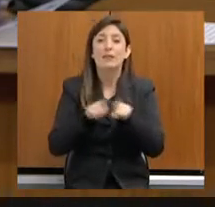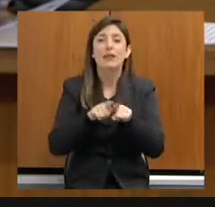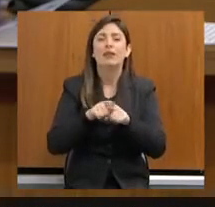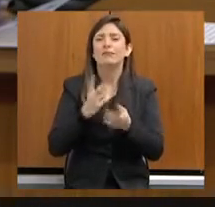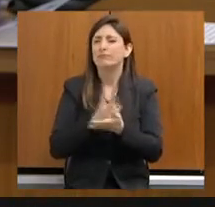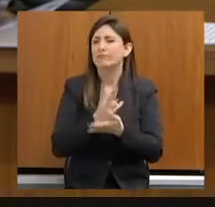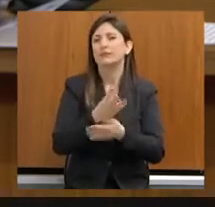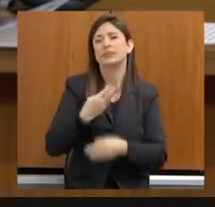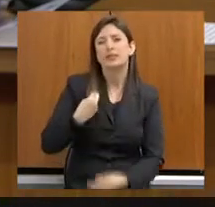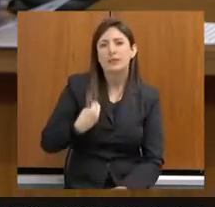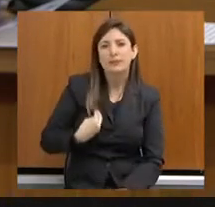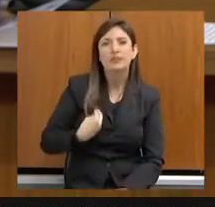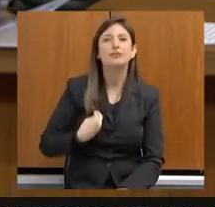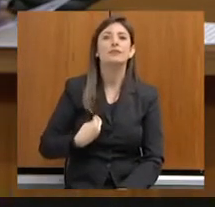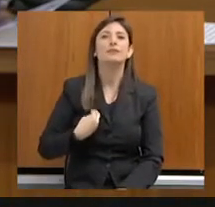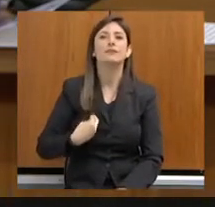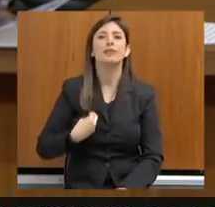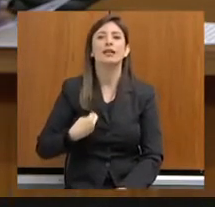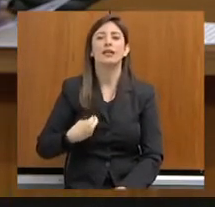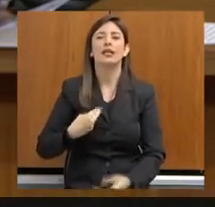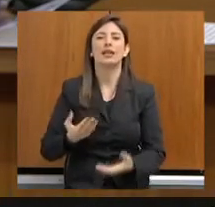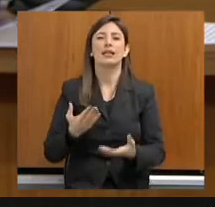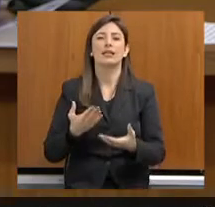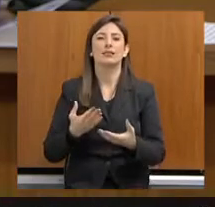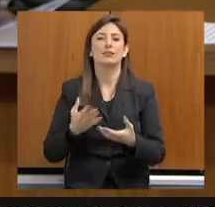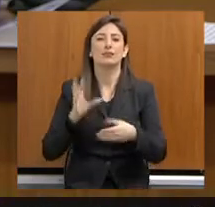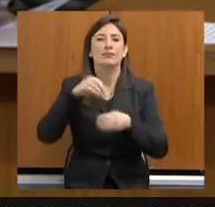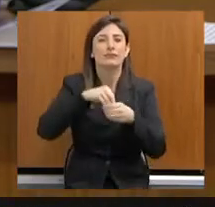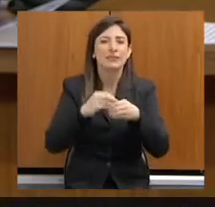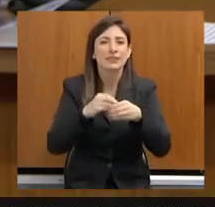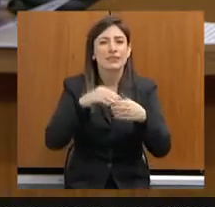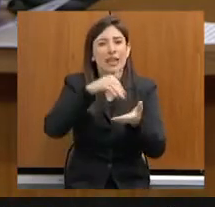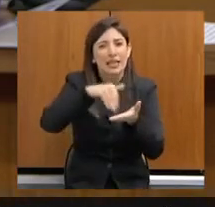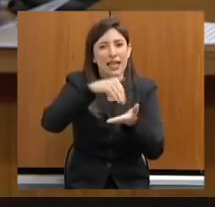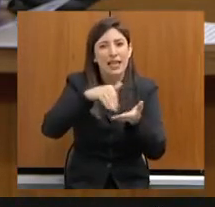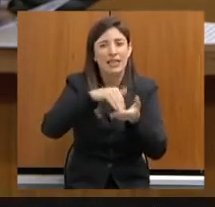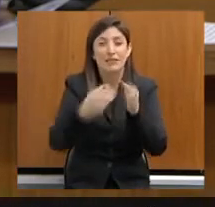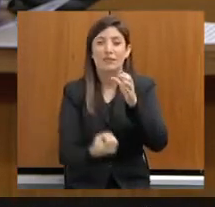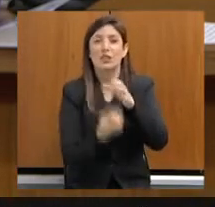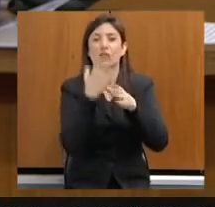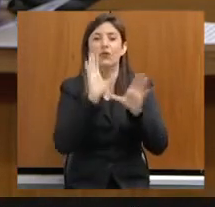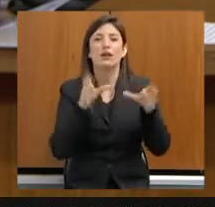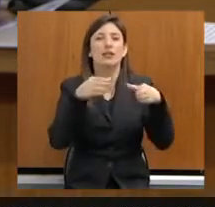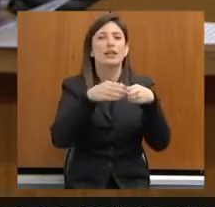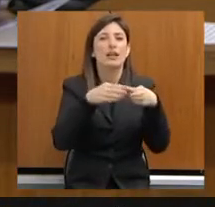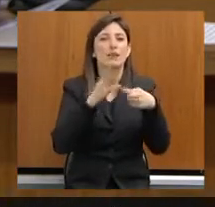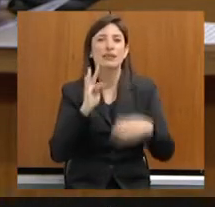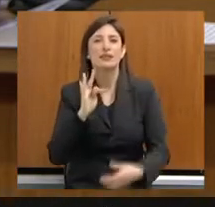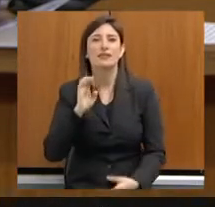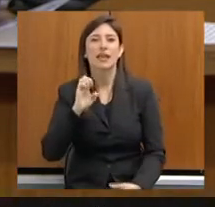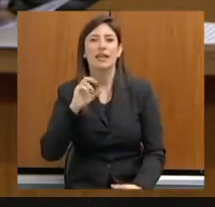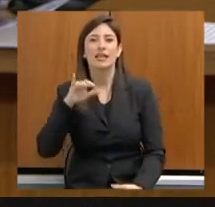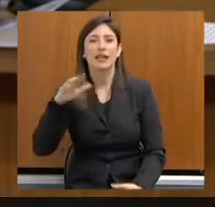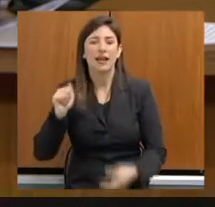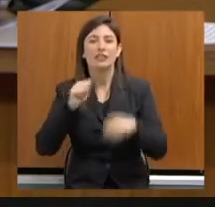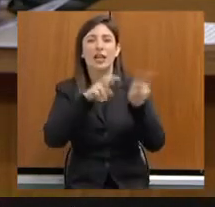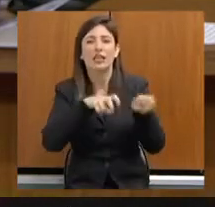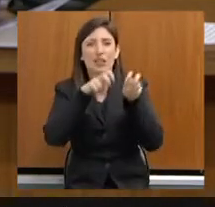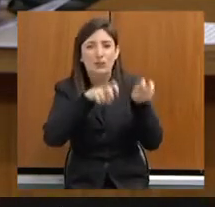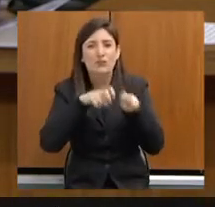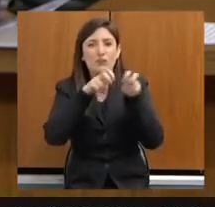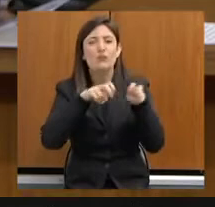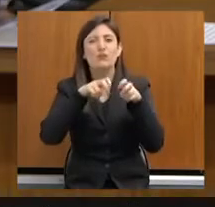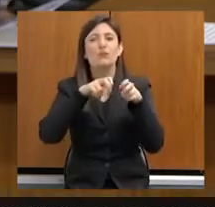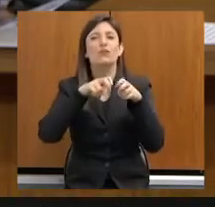sempre criamos também na secretaria uma câmara técnica de agricultura sustentável e irrigação